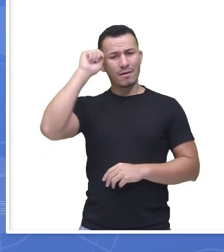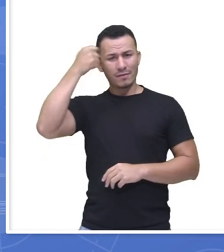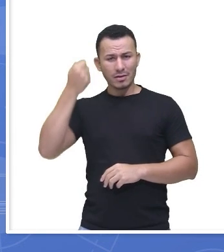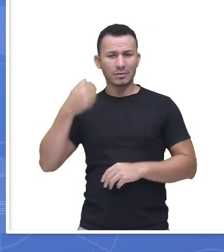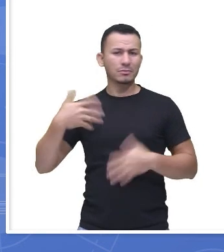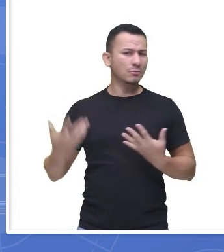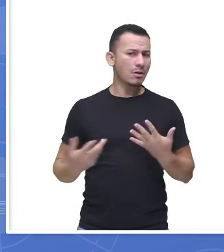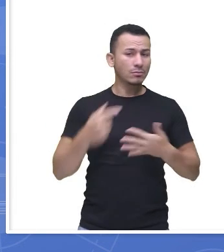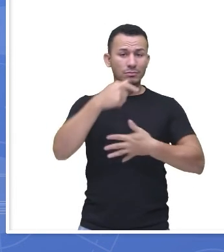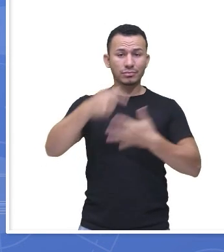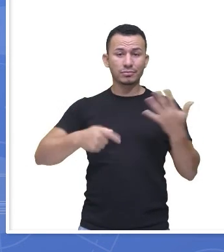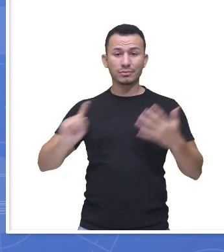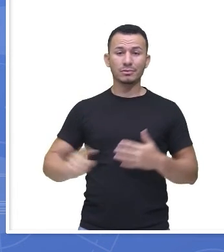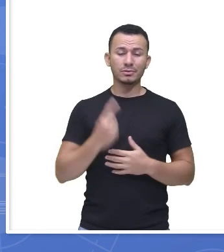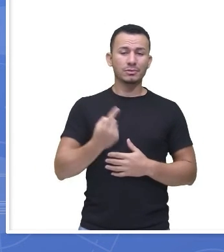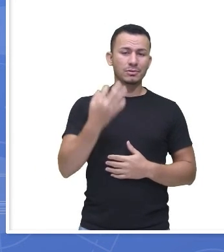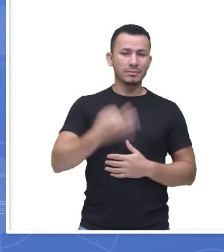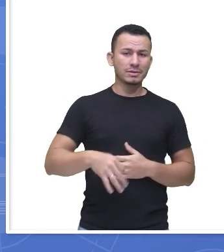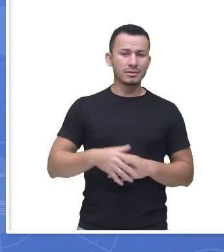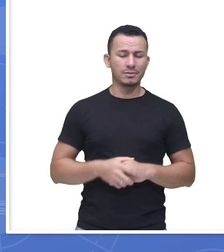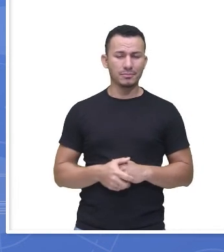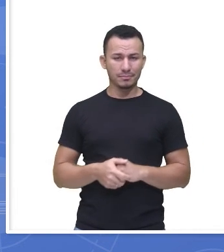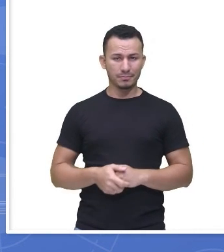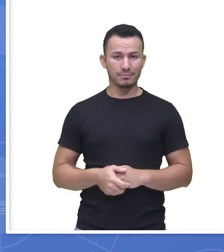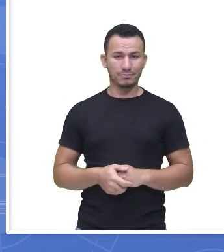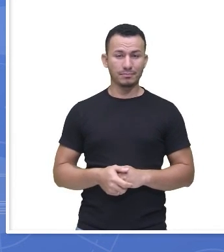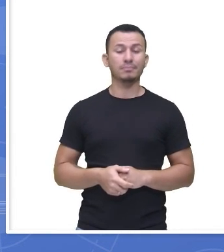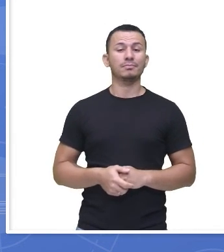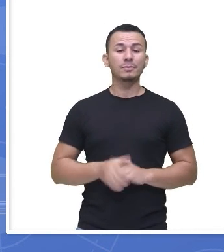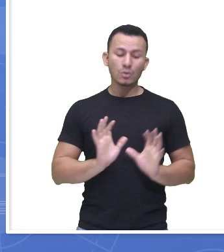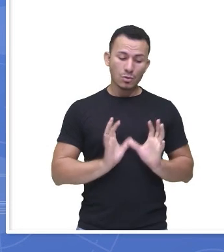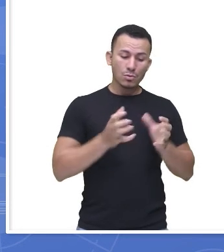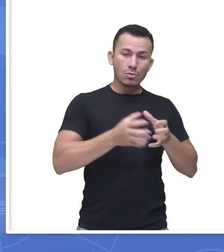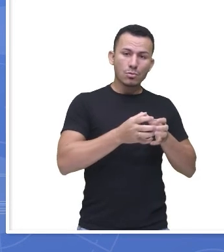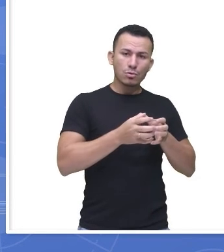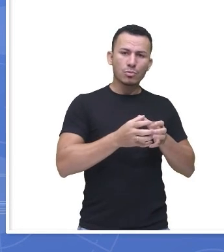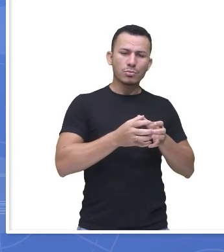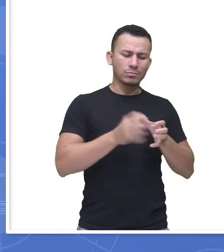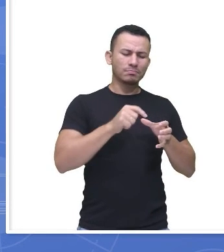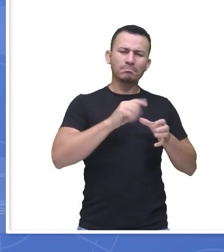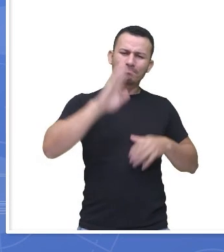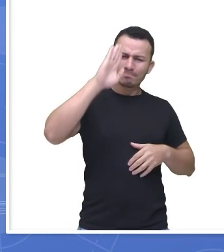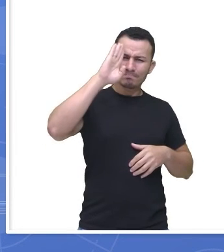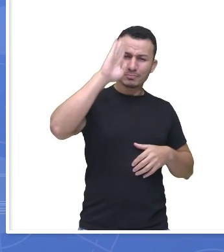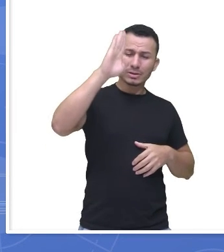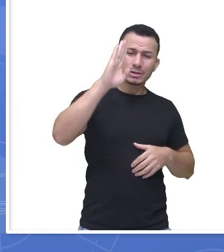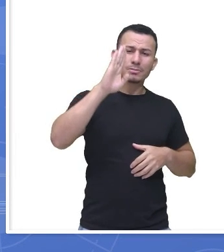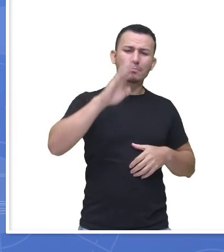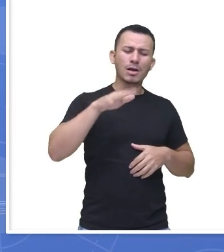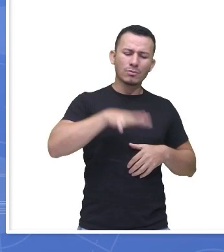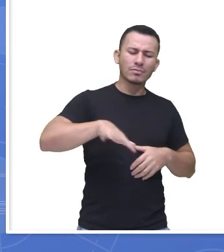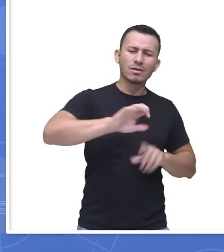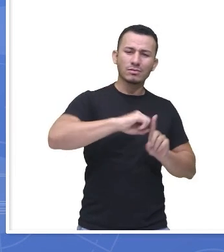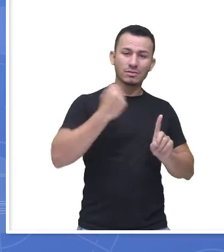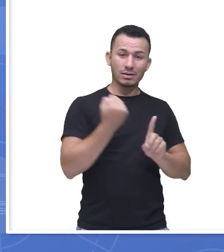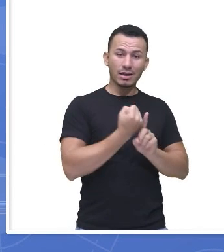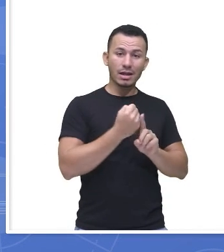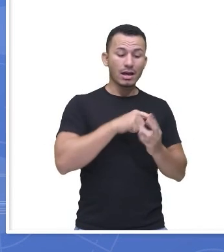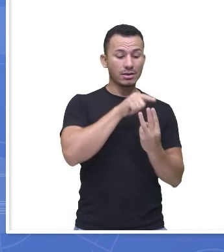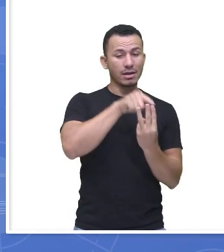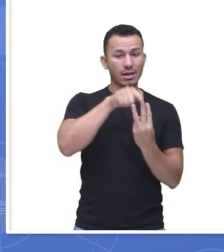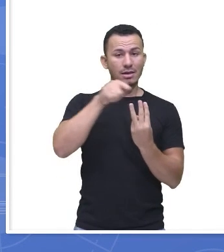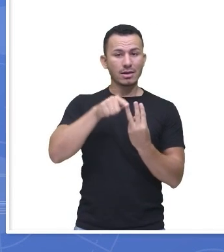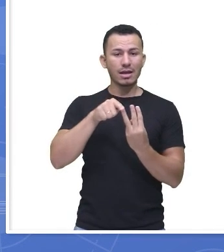africanos. Então, nós podemos dizer que os povos que foram a base da nossa sociedade são esses três